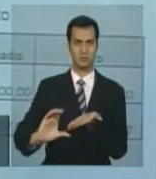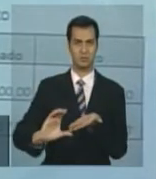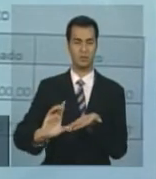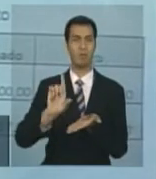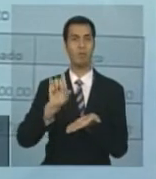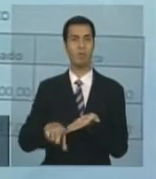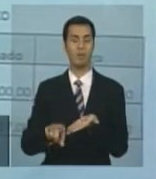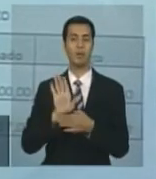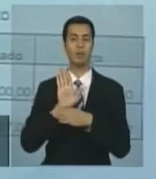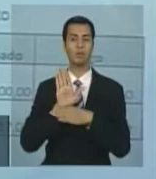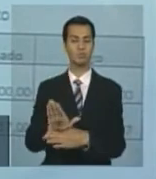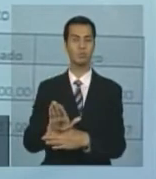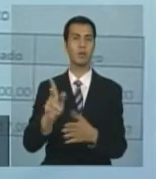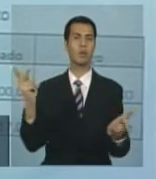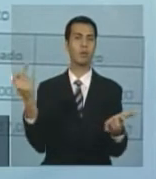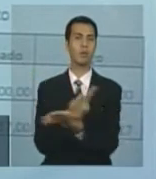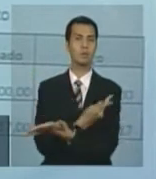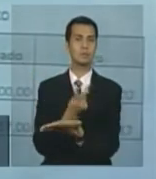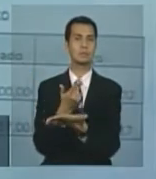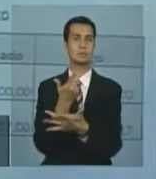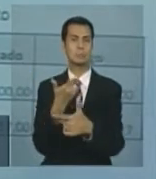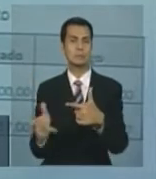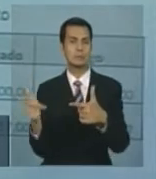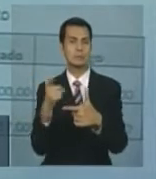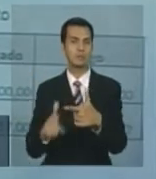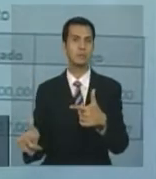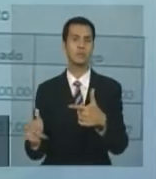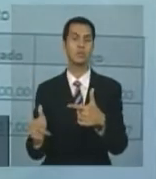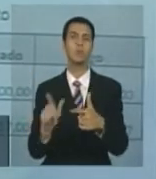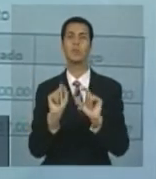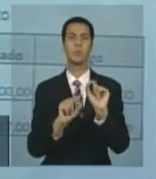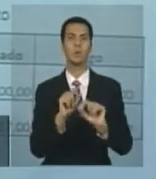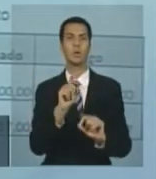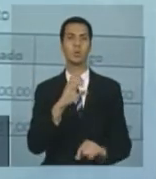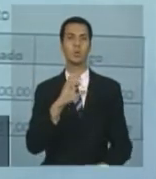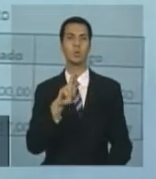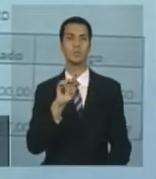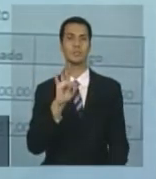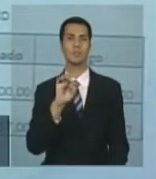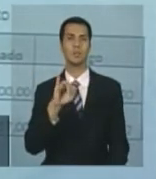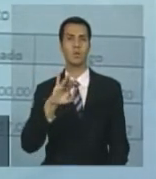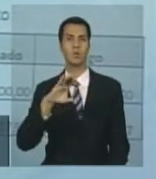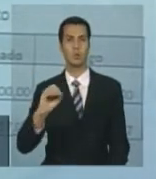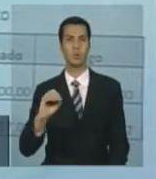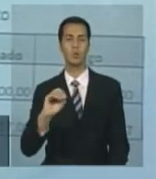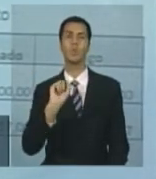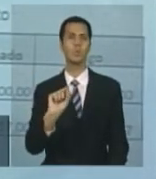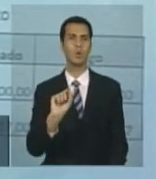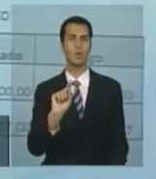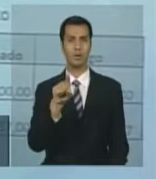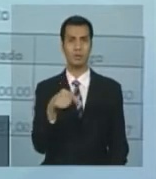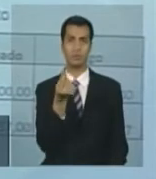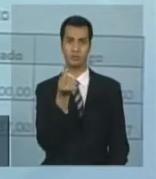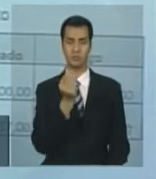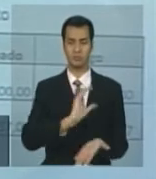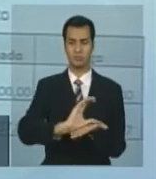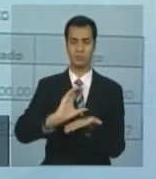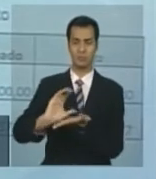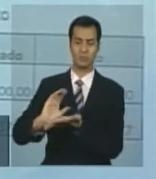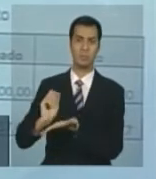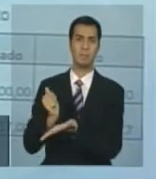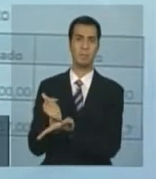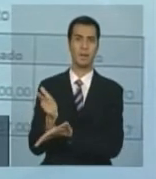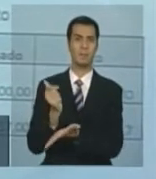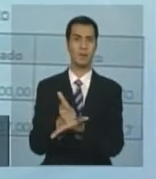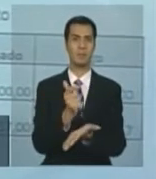a Desastres, que é relativa a custeio, ou seja, são aquelas despesas